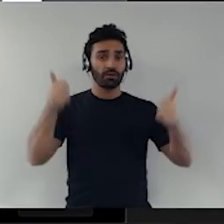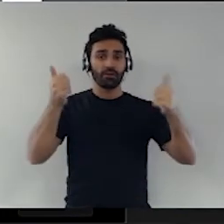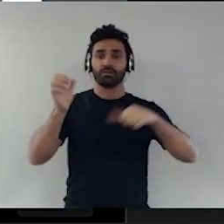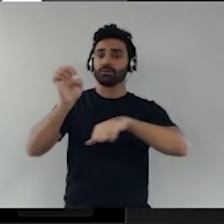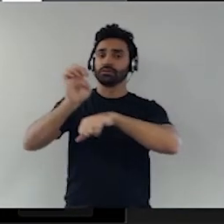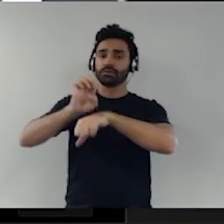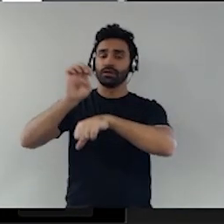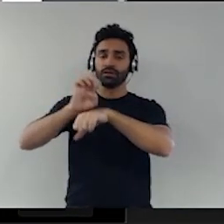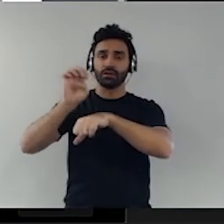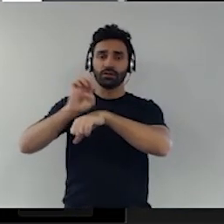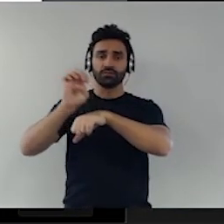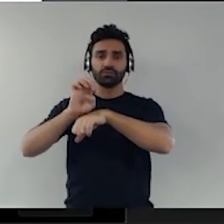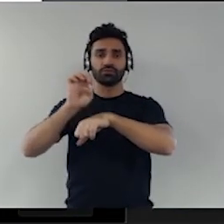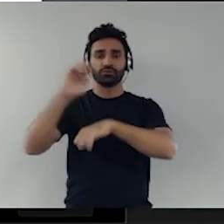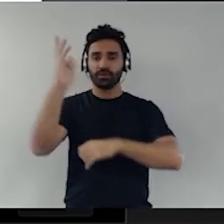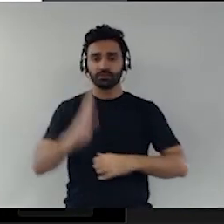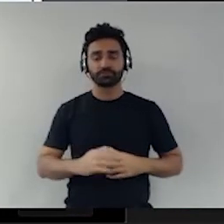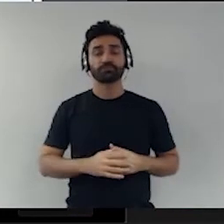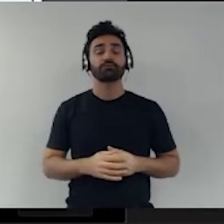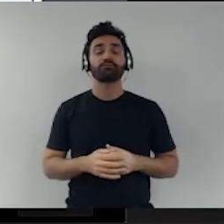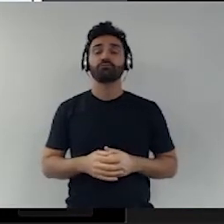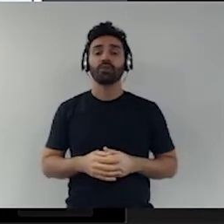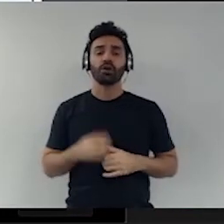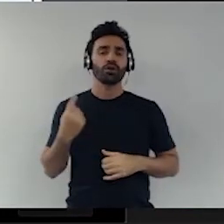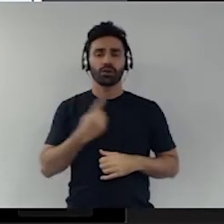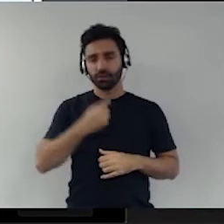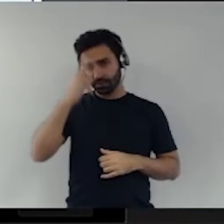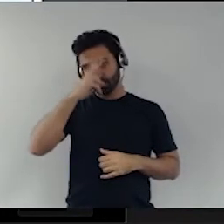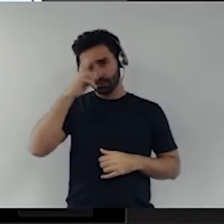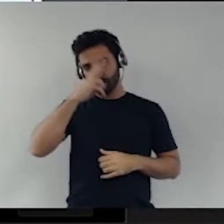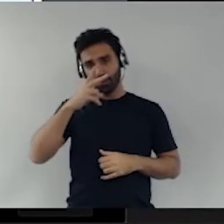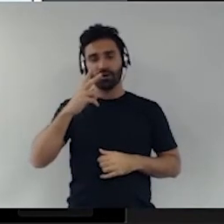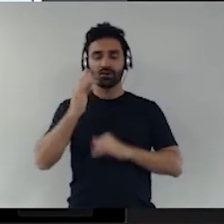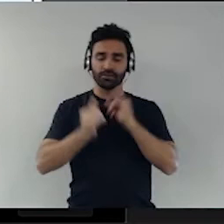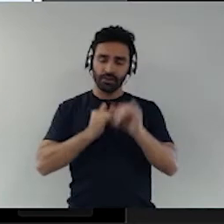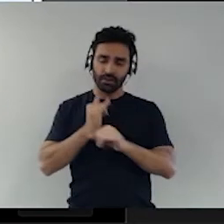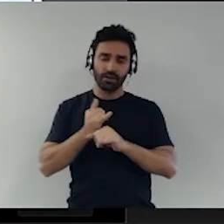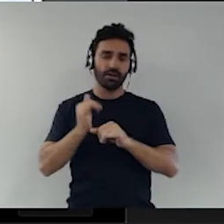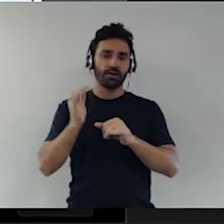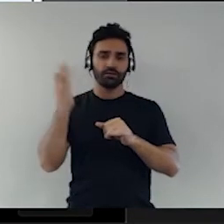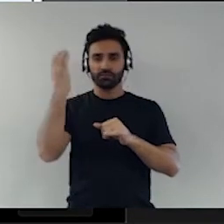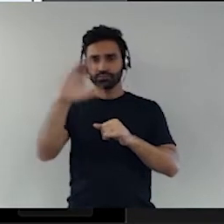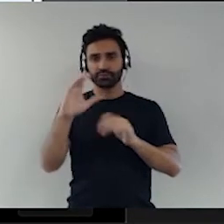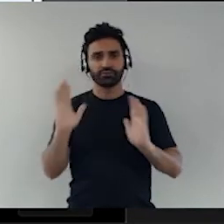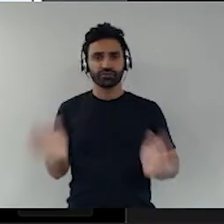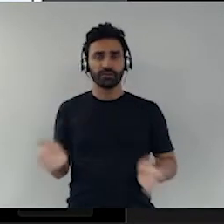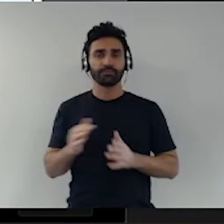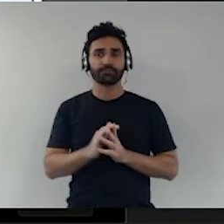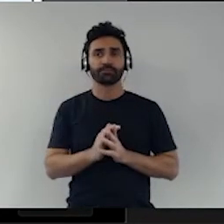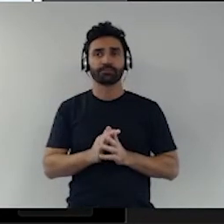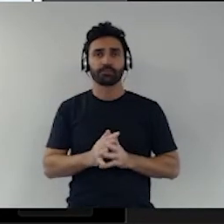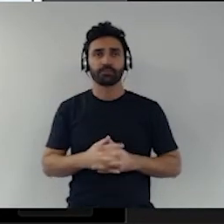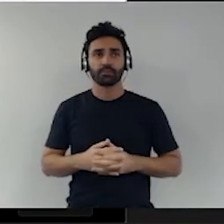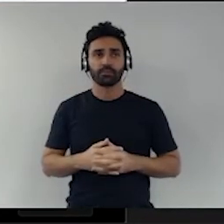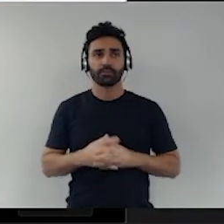estados daqui. Toda a nossa história está contada aí de internet, etc. E eu queria deixar